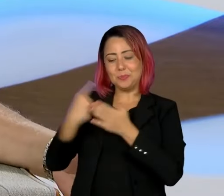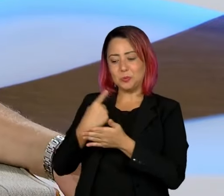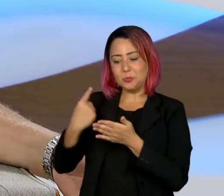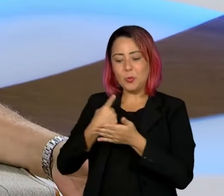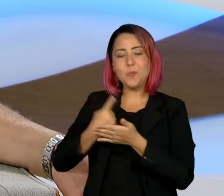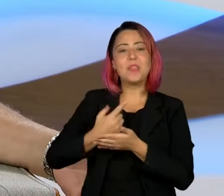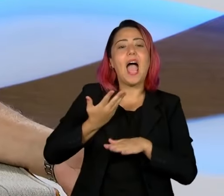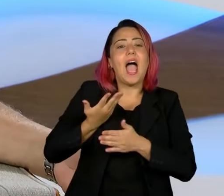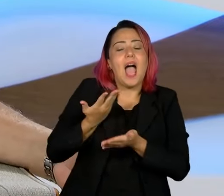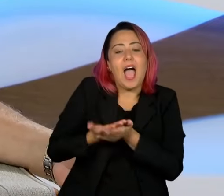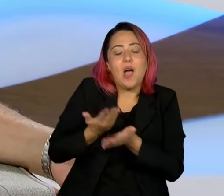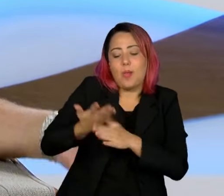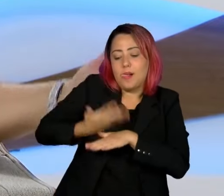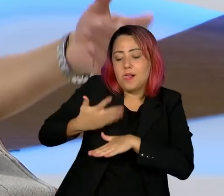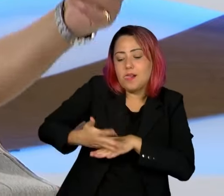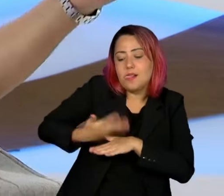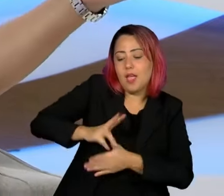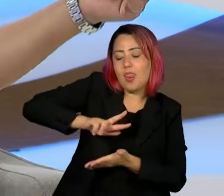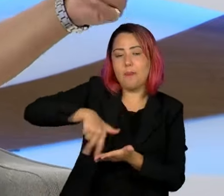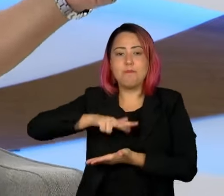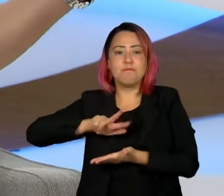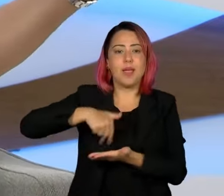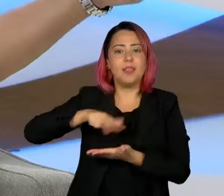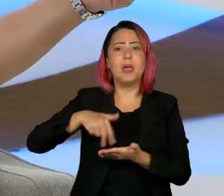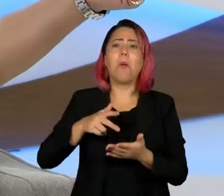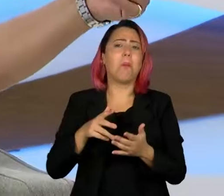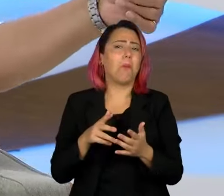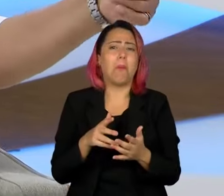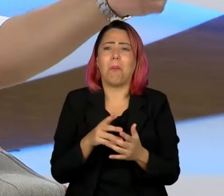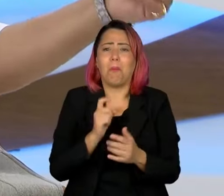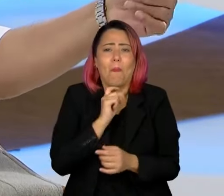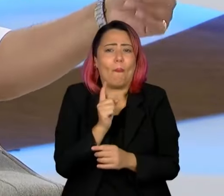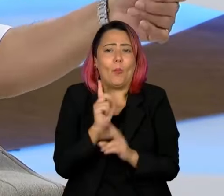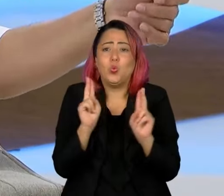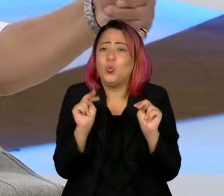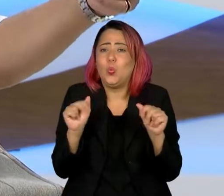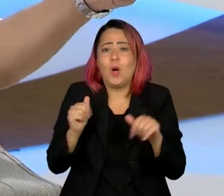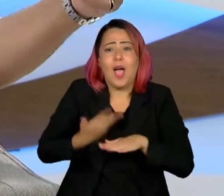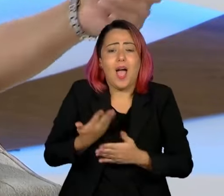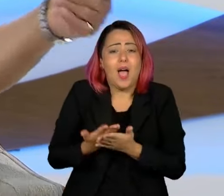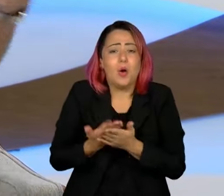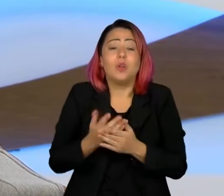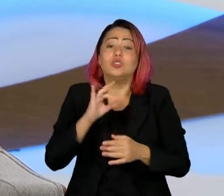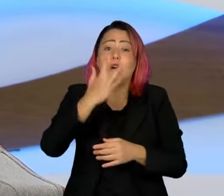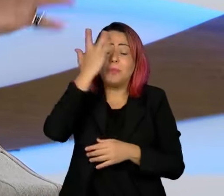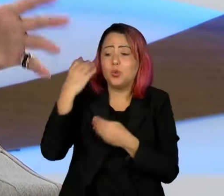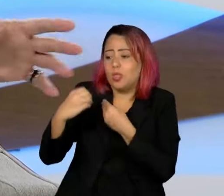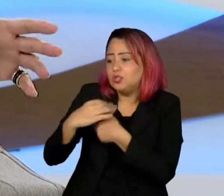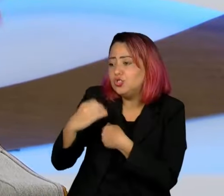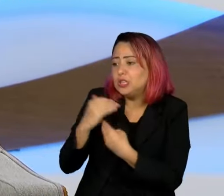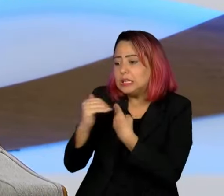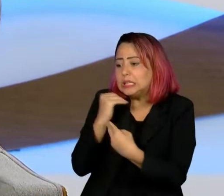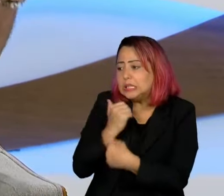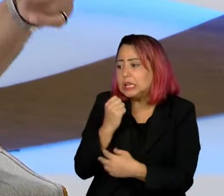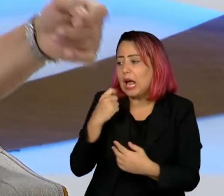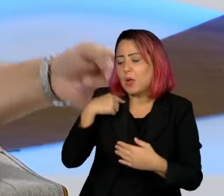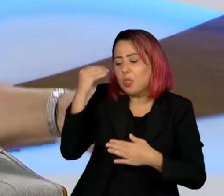fez? Nenhuma. Eu simplesmente, eles passavam os passos para eu fazer e eu fazia. E se ficasse ridículo, eu não fazia mais. Se ficasse